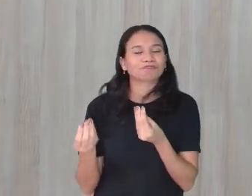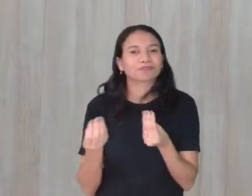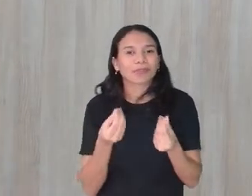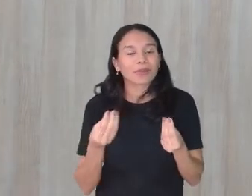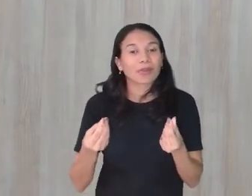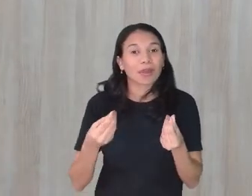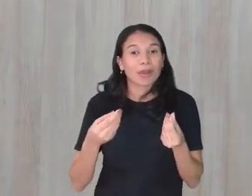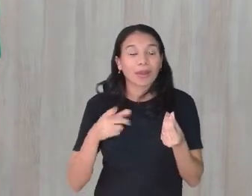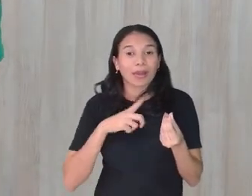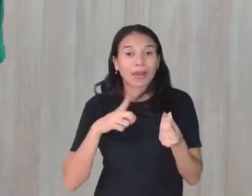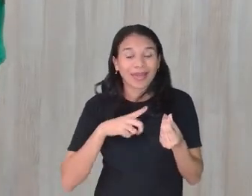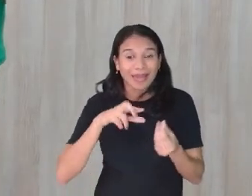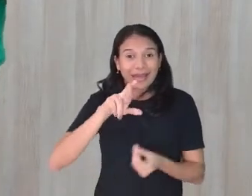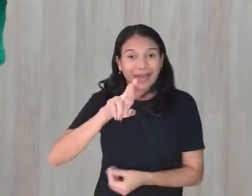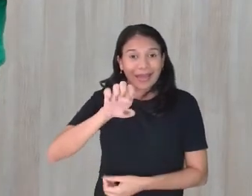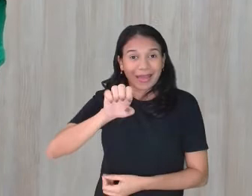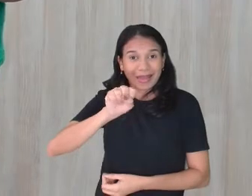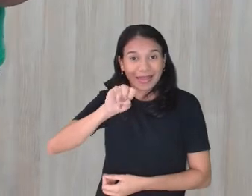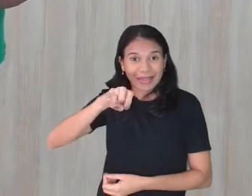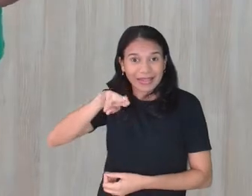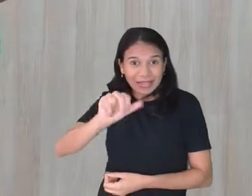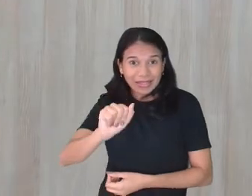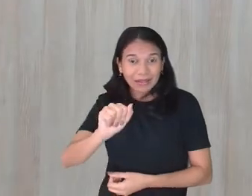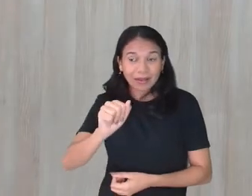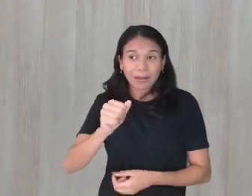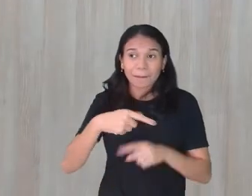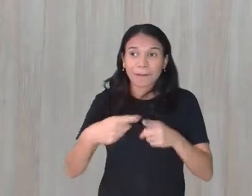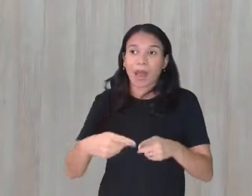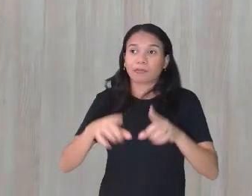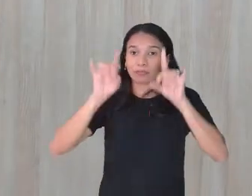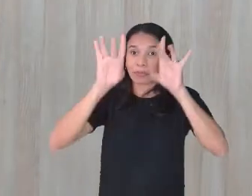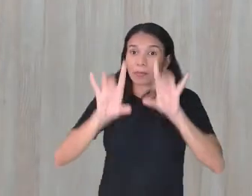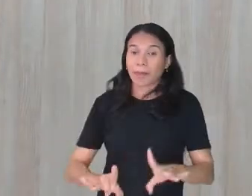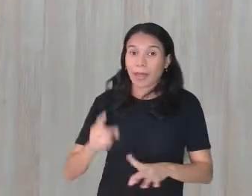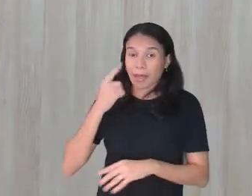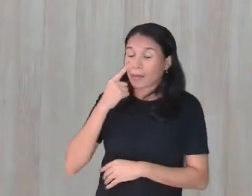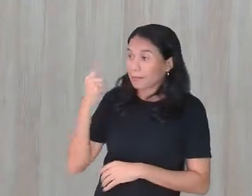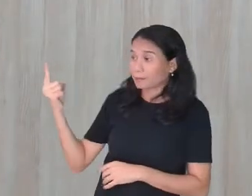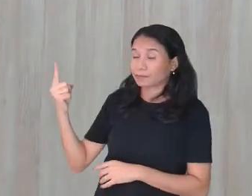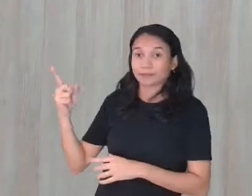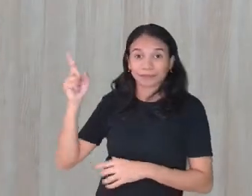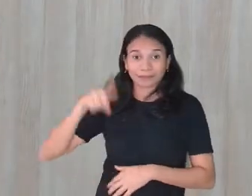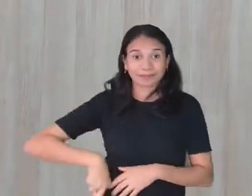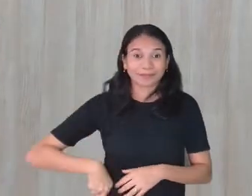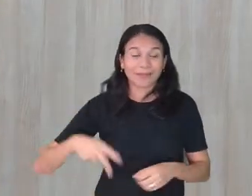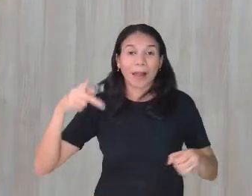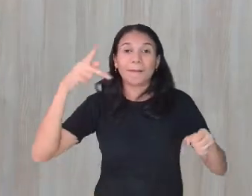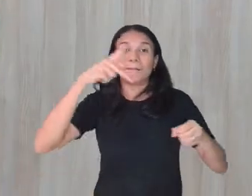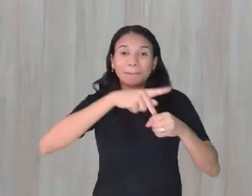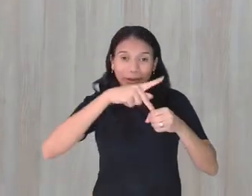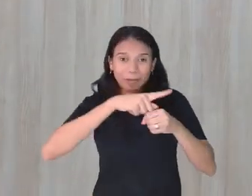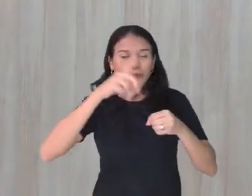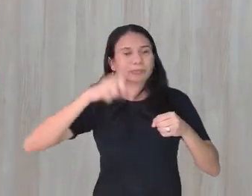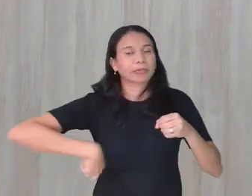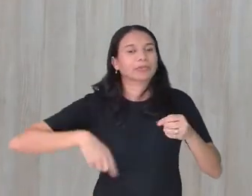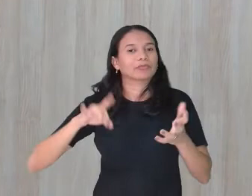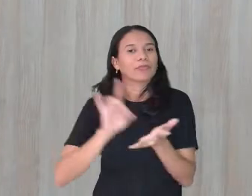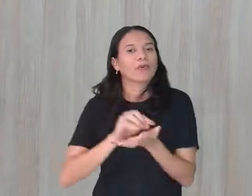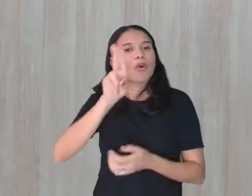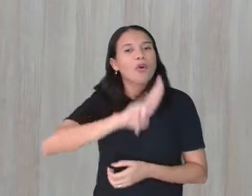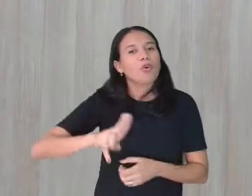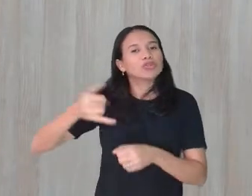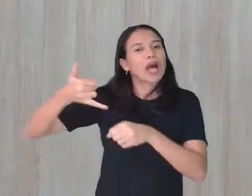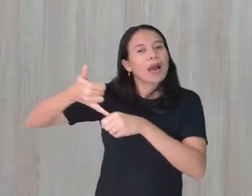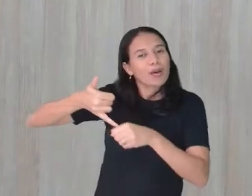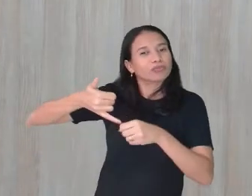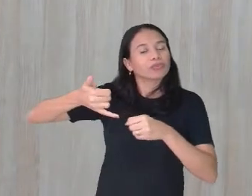de preso em resina. Mas um fóssil que eu quero chamar a atenção aqui, ó, é a questão do petróleo, esse grande combustível